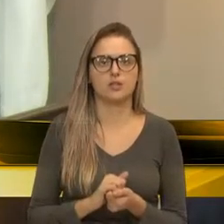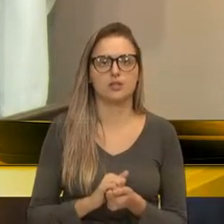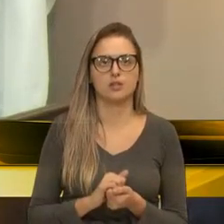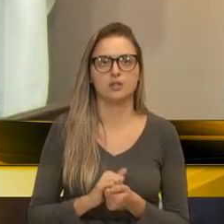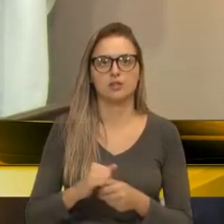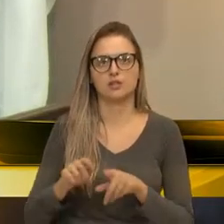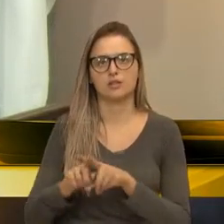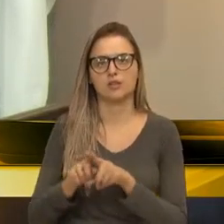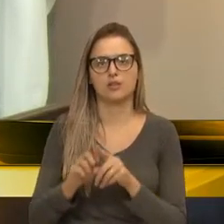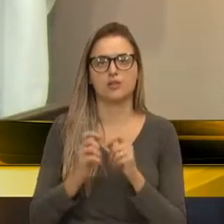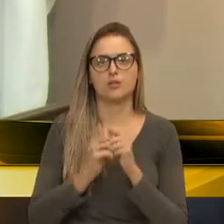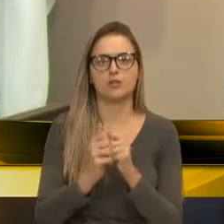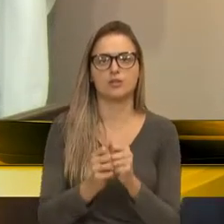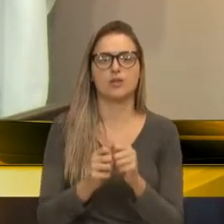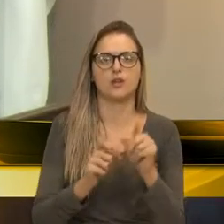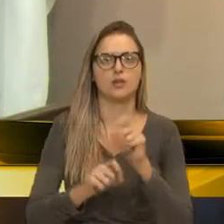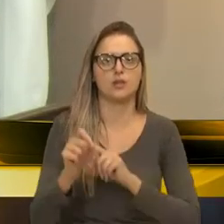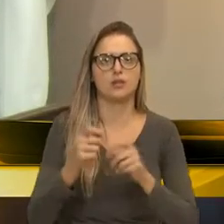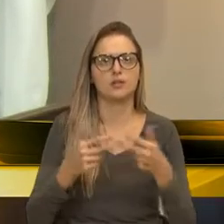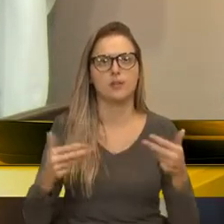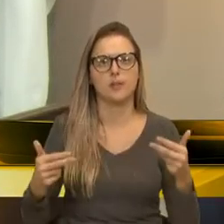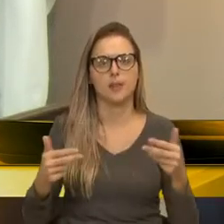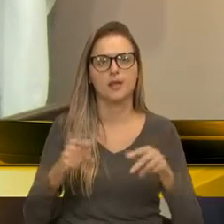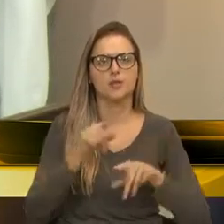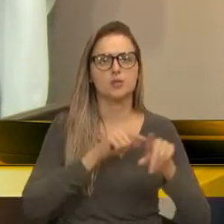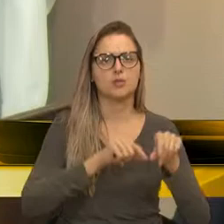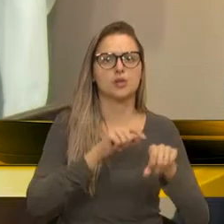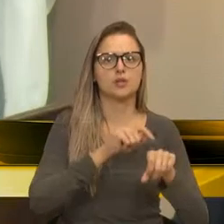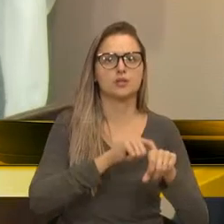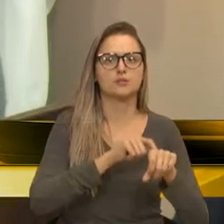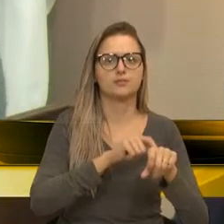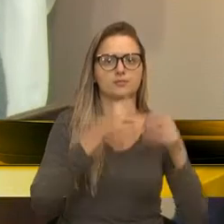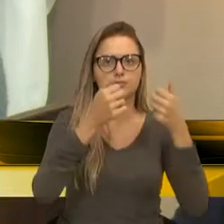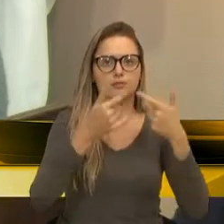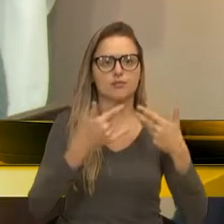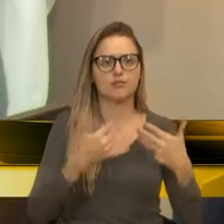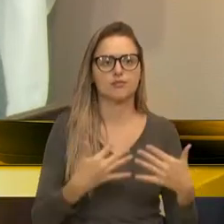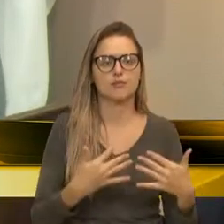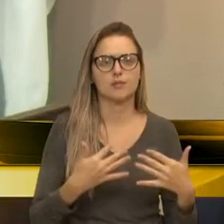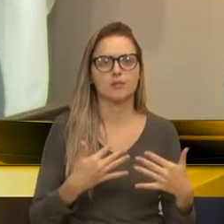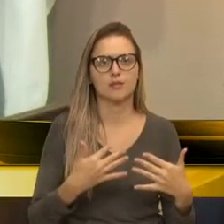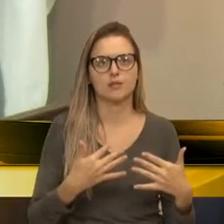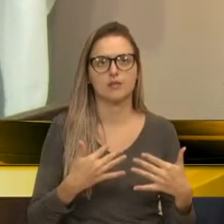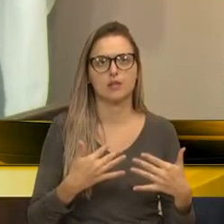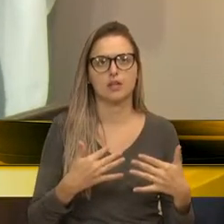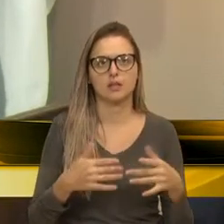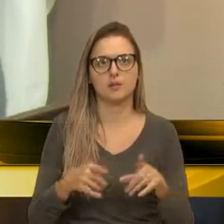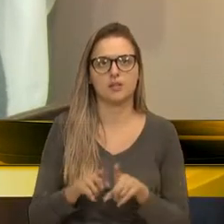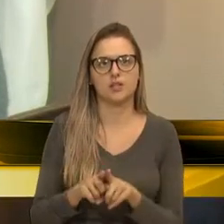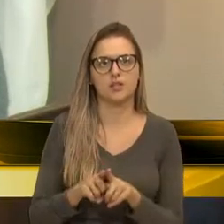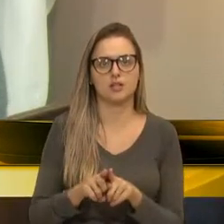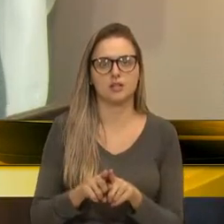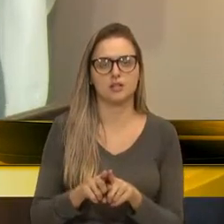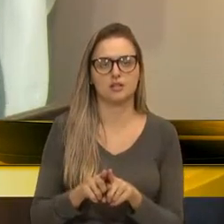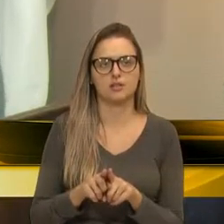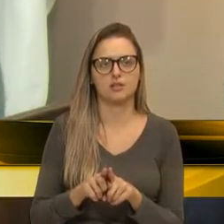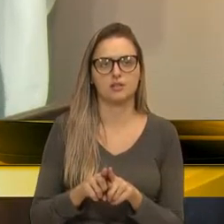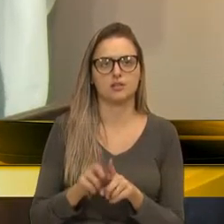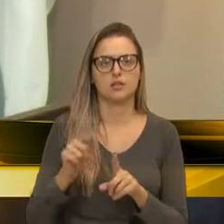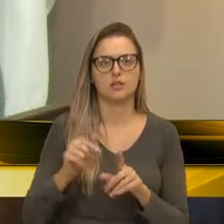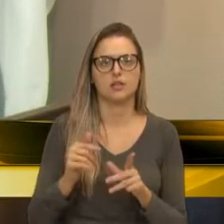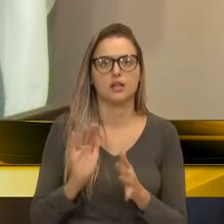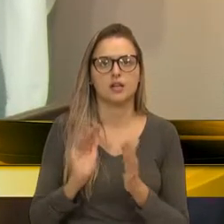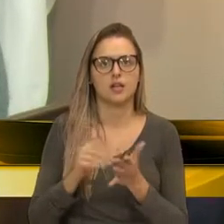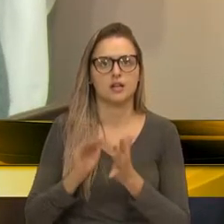esclarecimentos, falando da prestação de contas, que ocorrerá até no final de